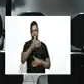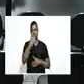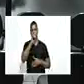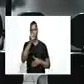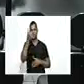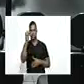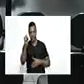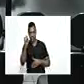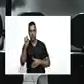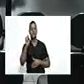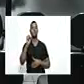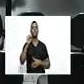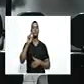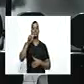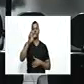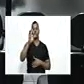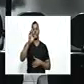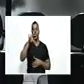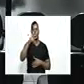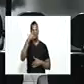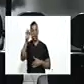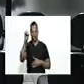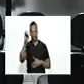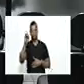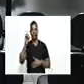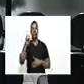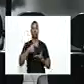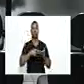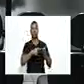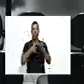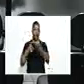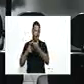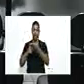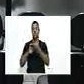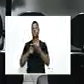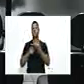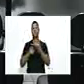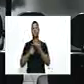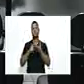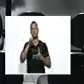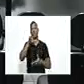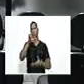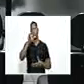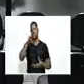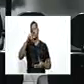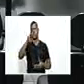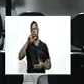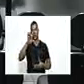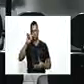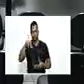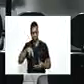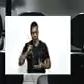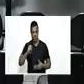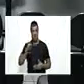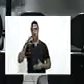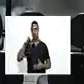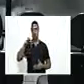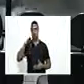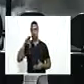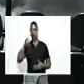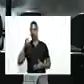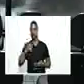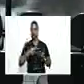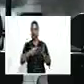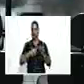vereador Geraldo luí Andrade convidamos Senor Martim de Almeida da Silva Júnior diretor de limpeza pública do sai para